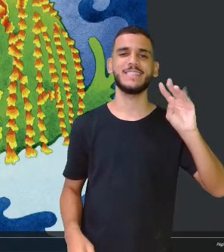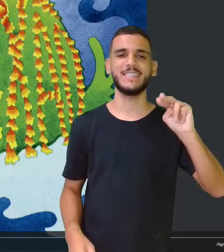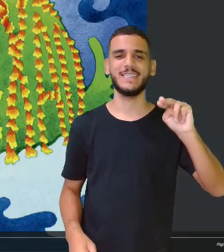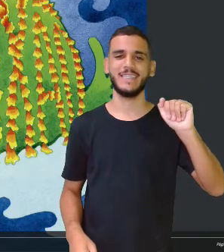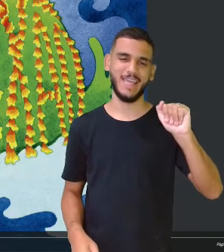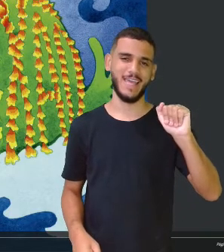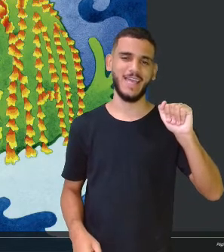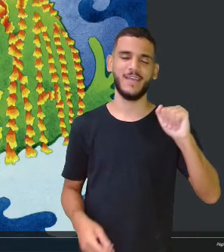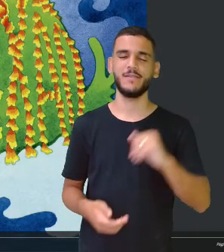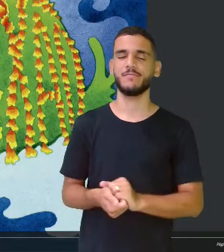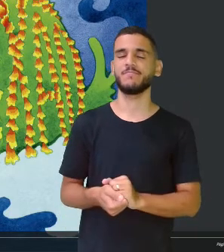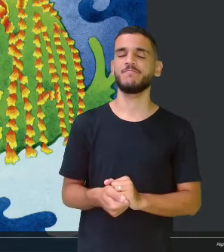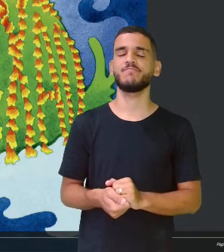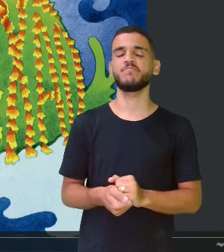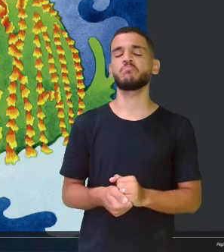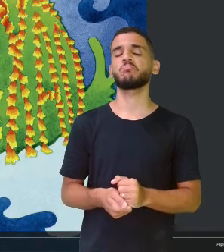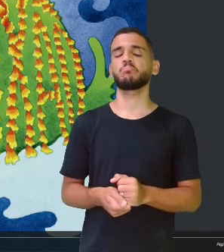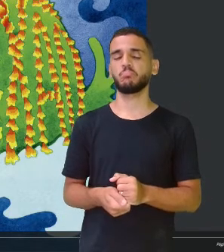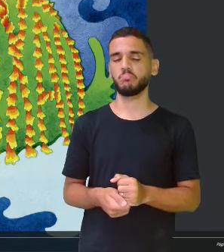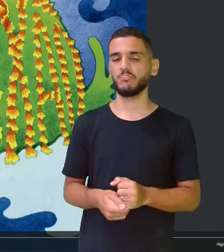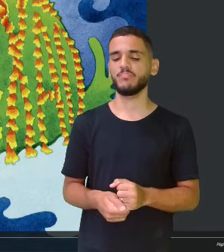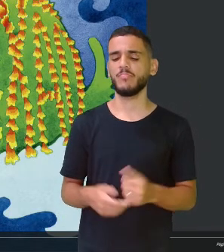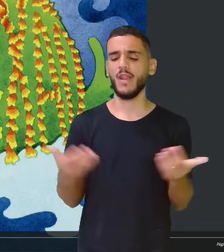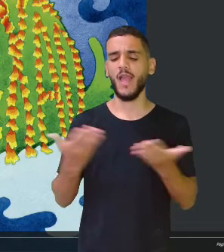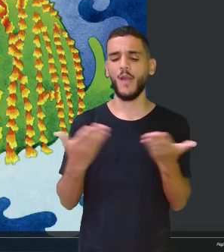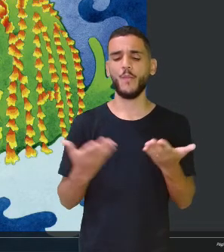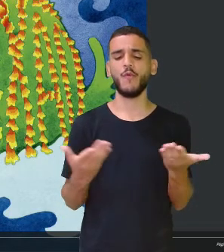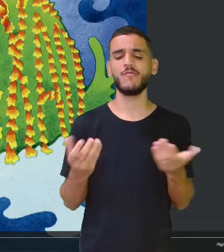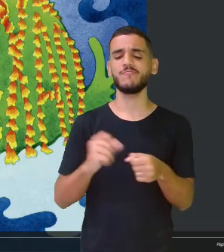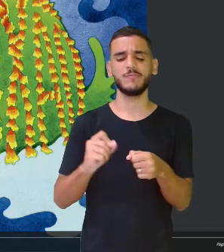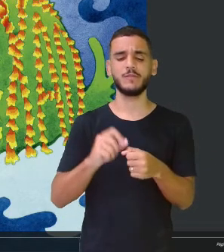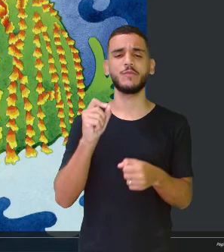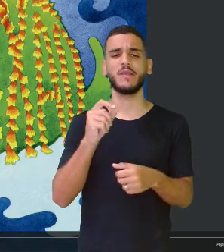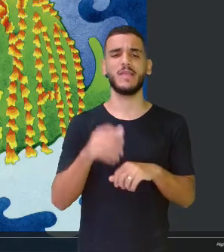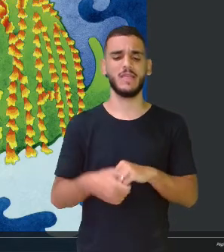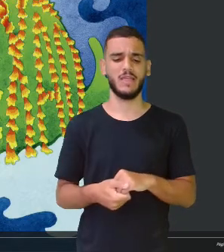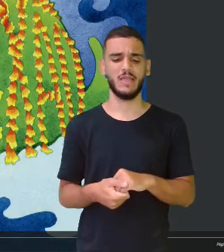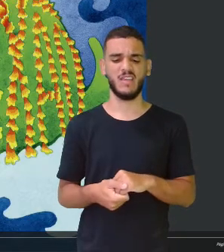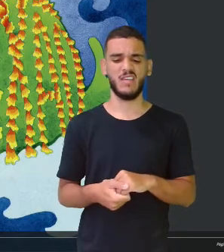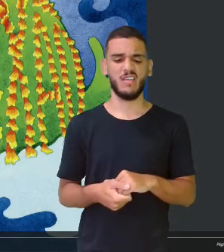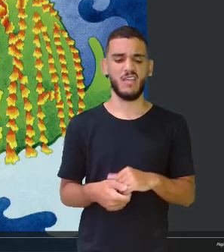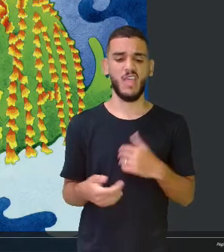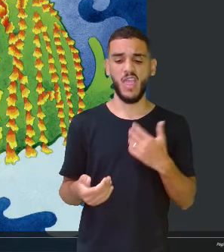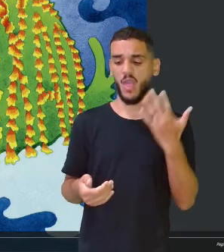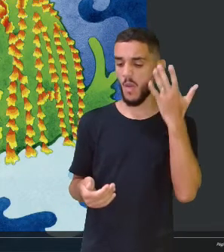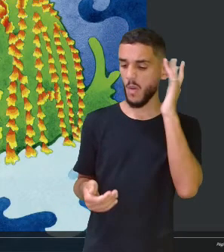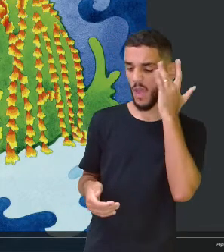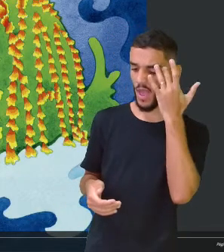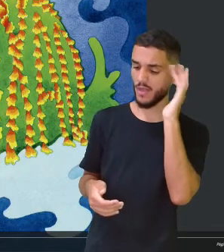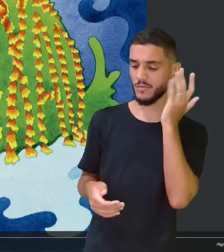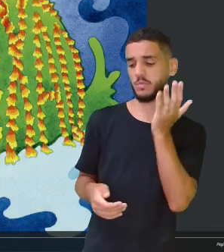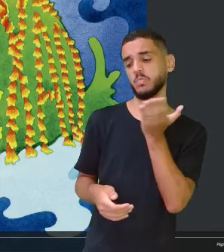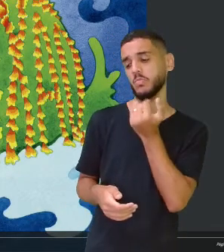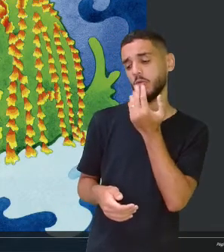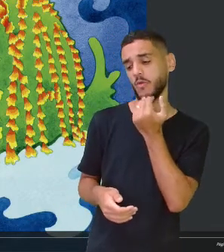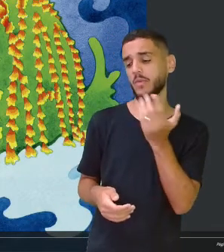aqui. Puxa, e o que vai fazer agora? Sei lá, virar comida de peixe, eu